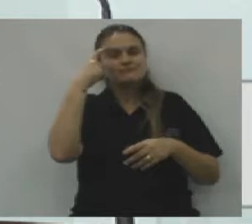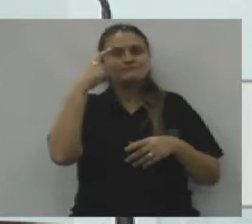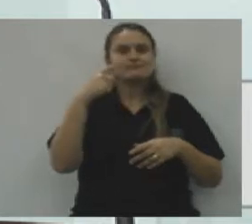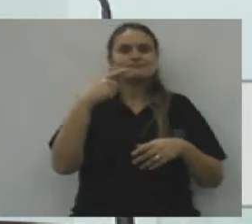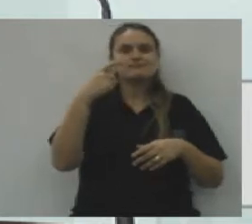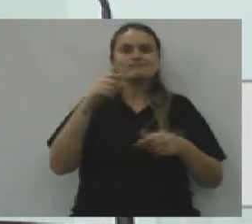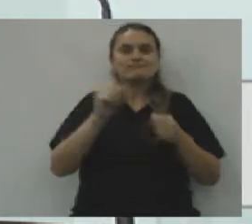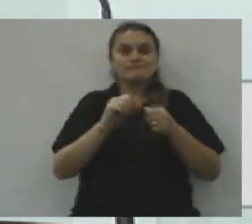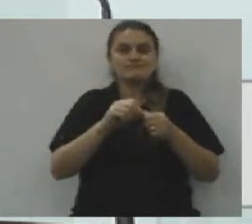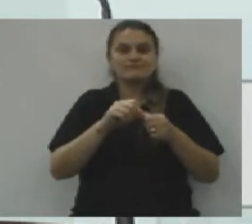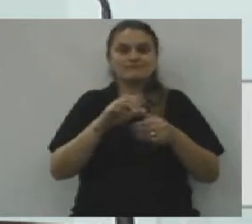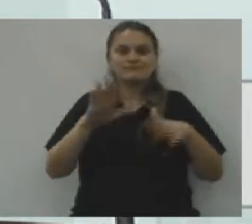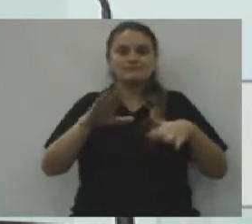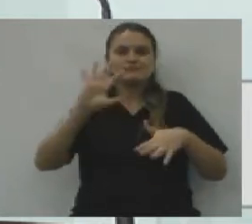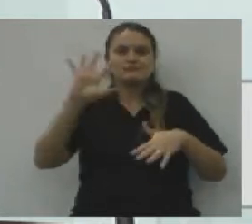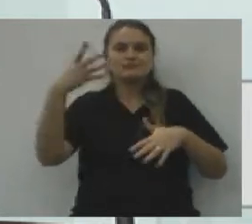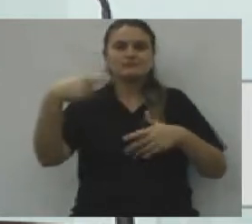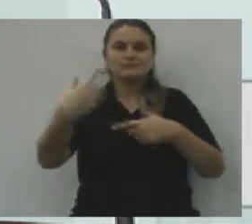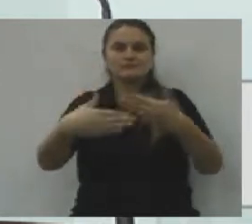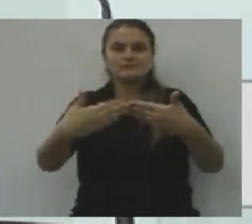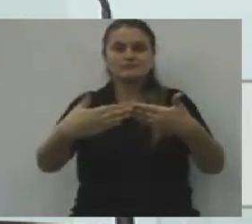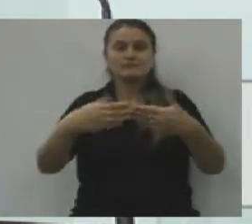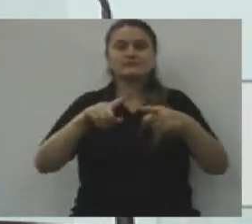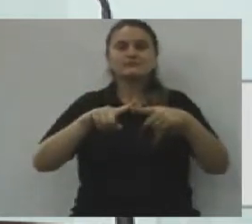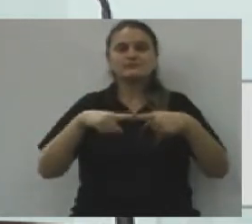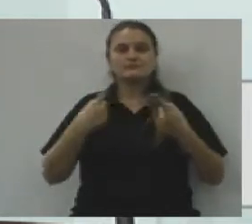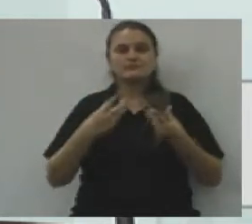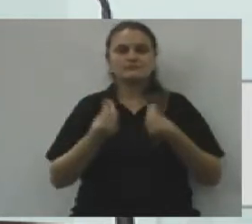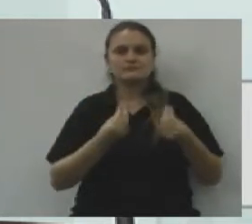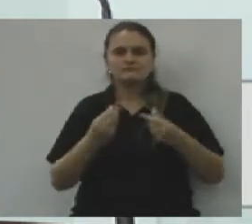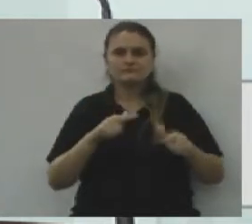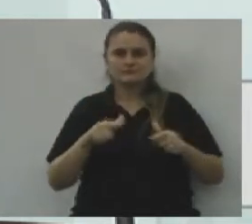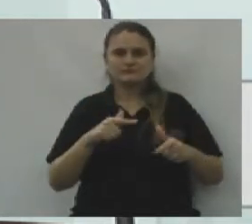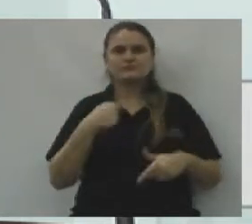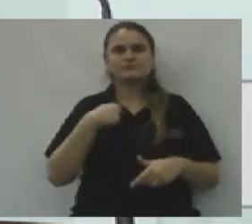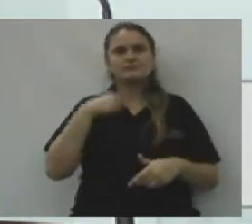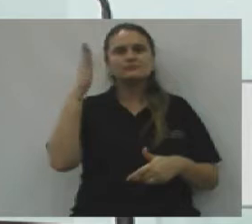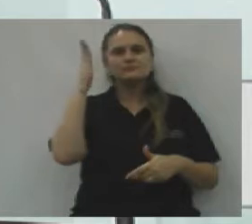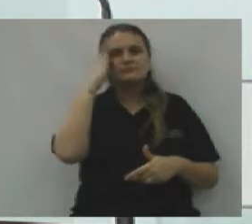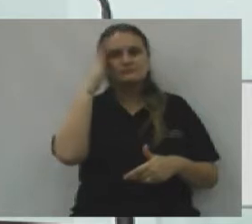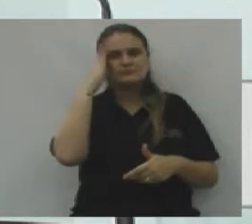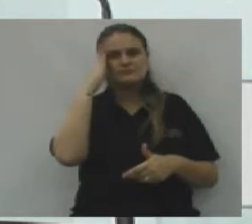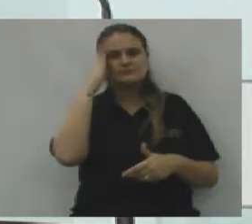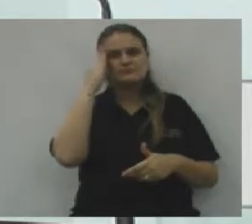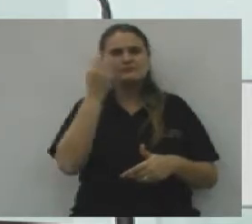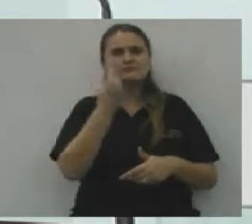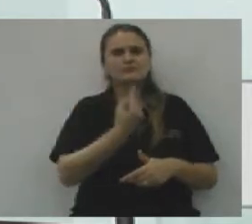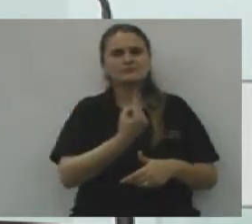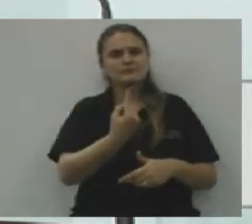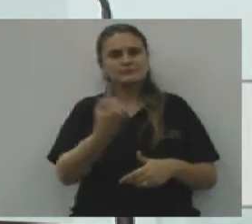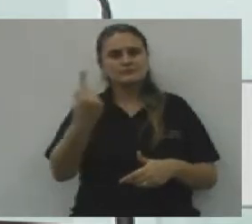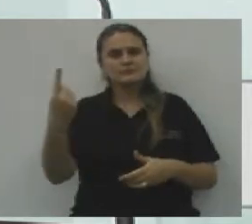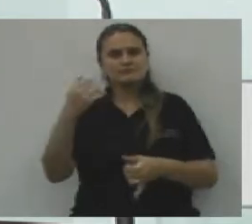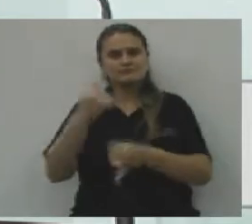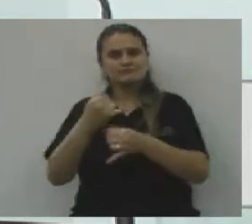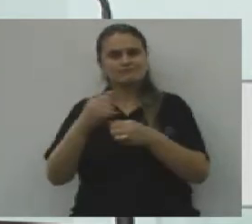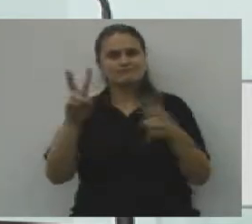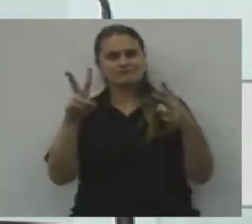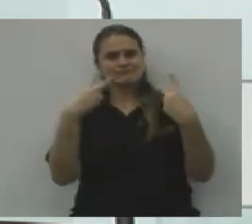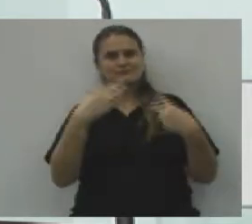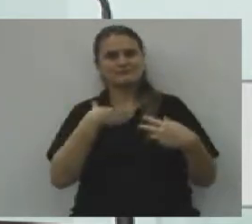agem, e as consequências vêm depois. Mas a forma com que trabalha. E eu sei que cada diretor que agora me olha,